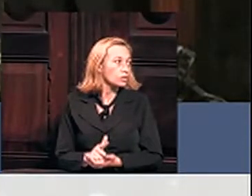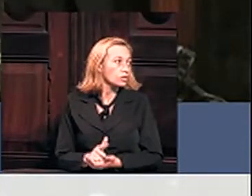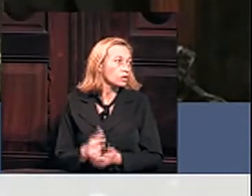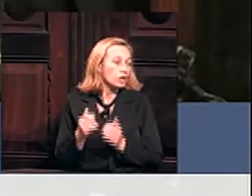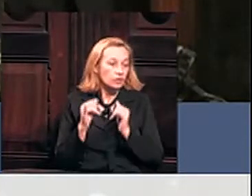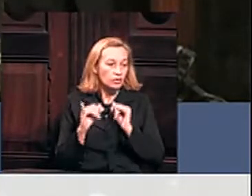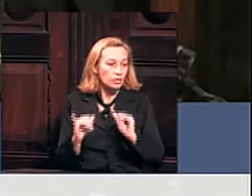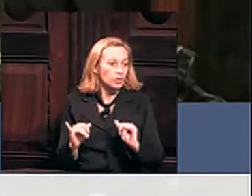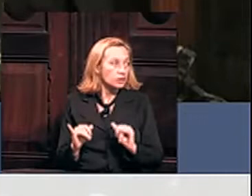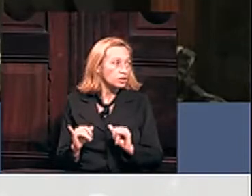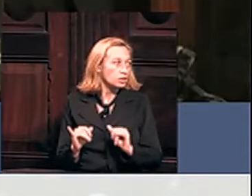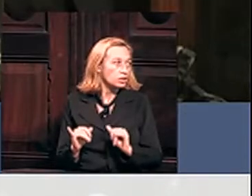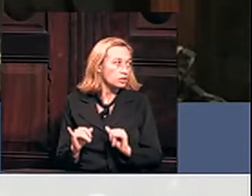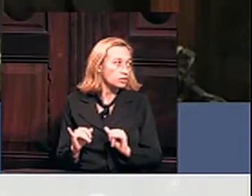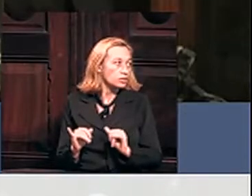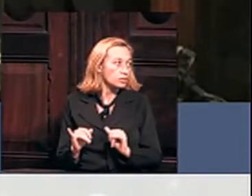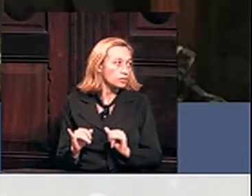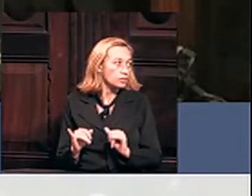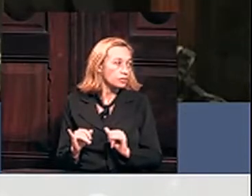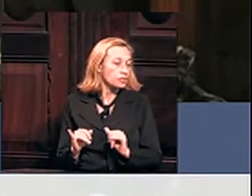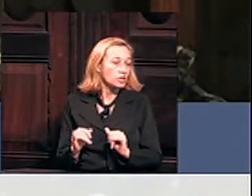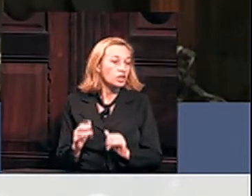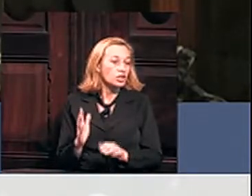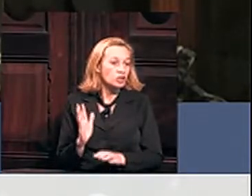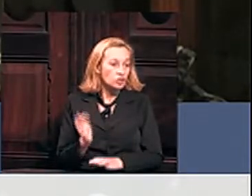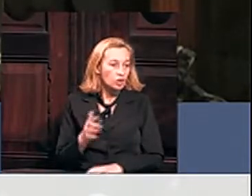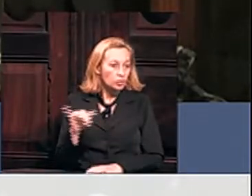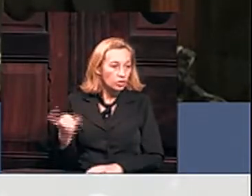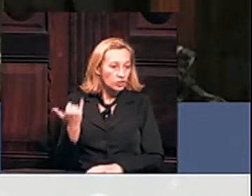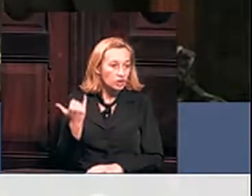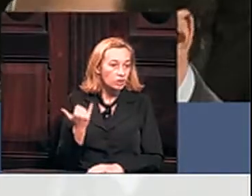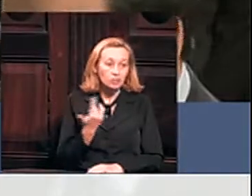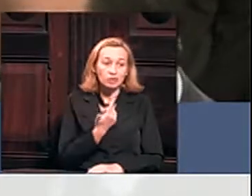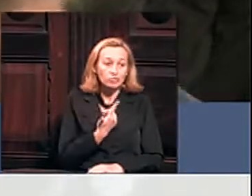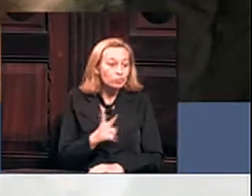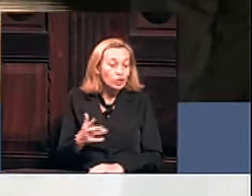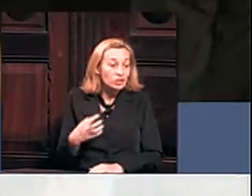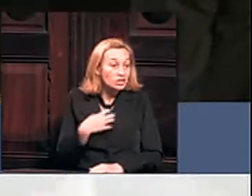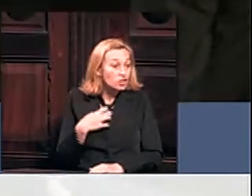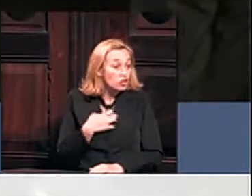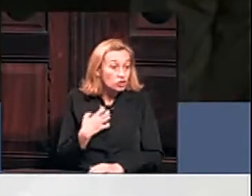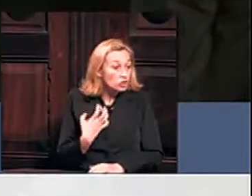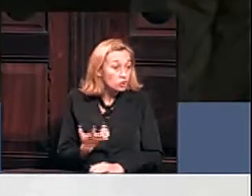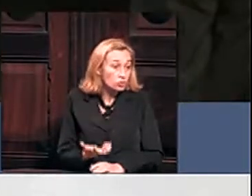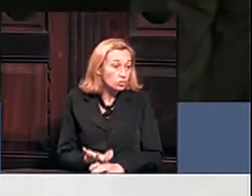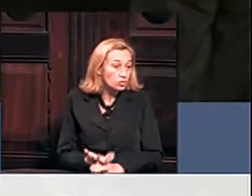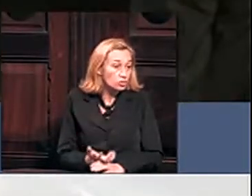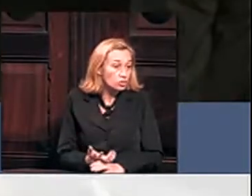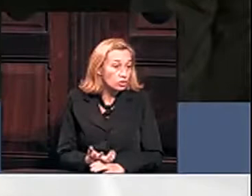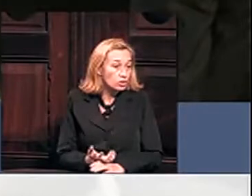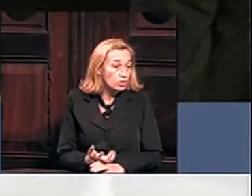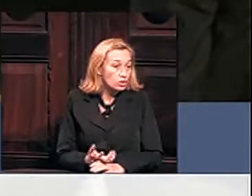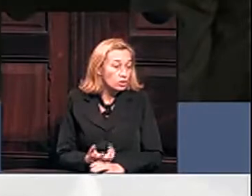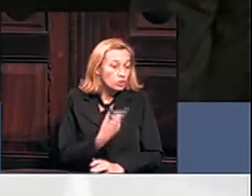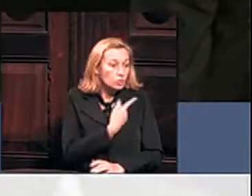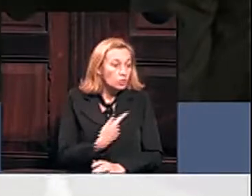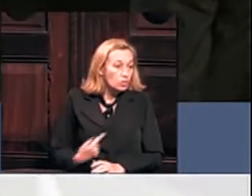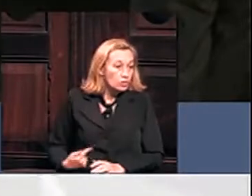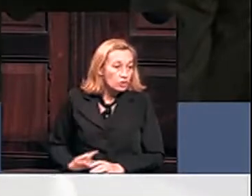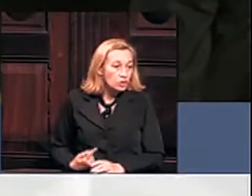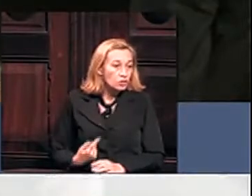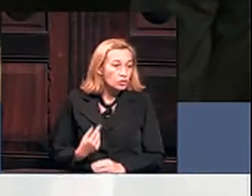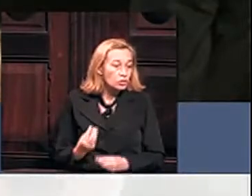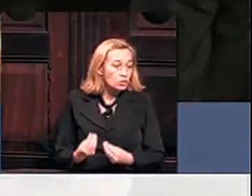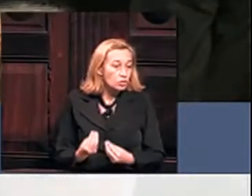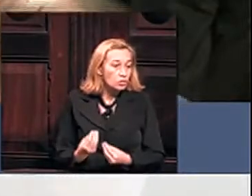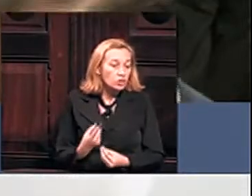informação é que também o governo pode acatar aí, já aproveitando. Mas o nosso não tem sentido, presidente, ser autorizativo. Já conversei com o líder do governo, que pode, perfeito, já